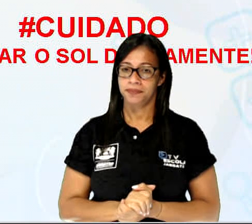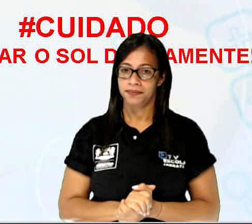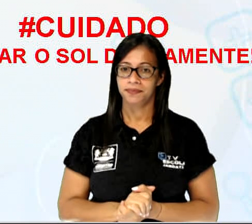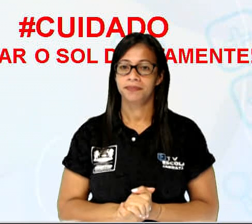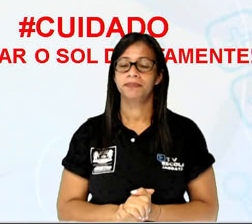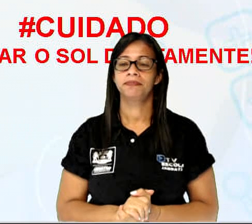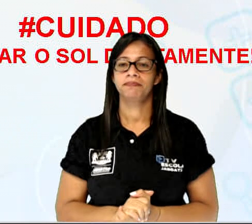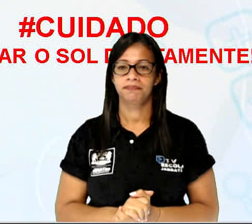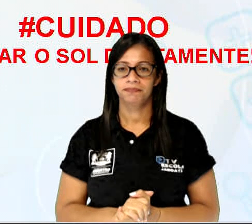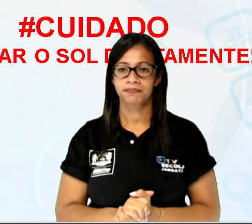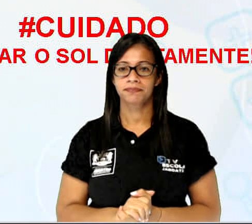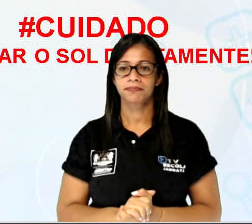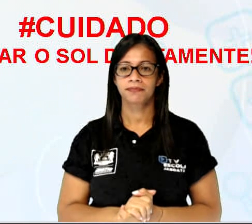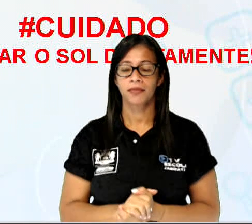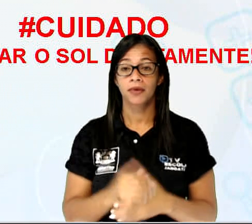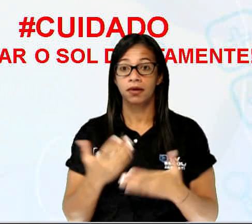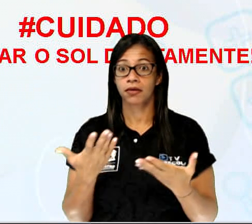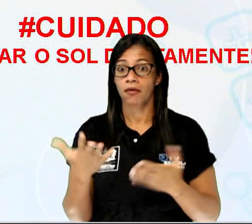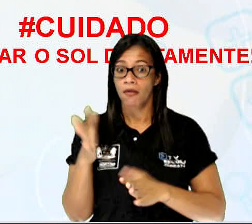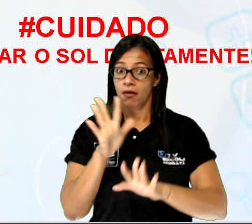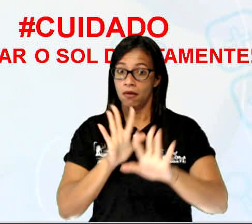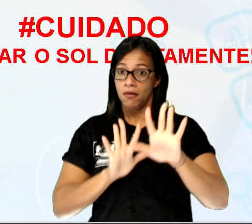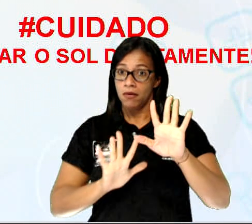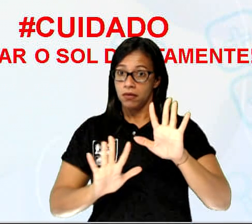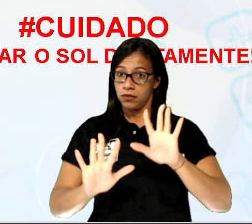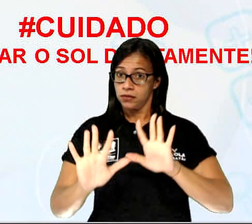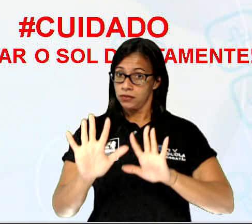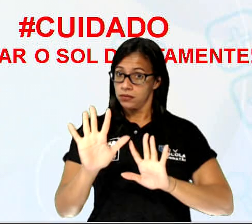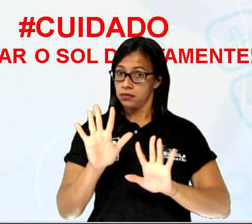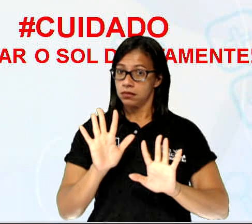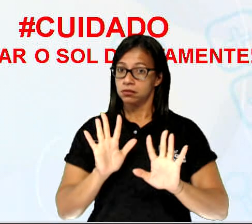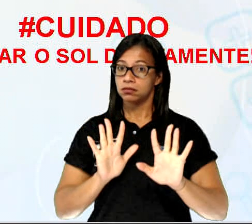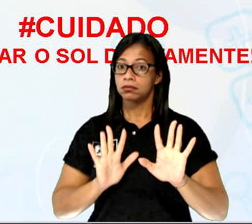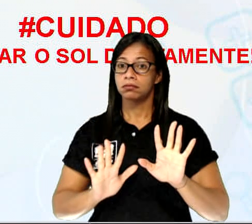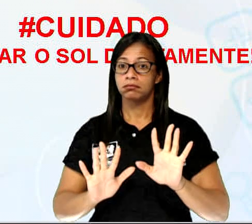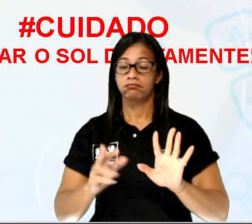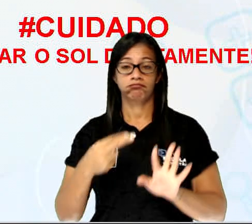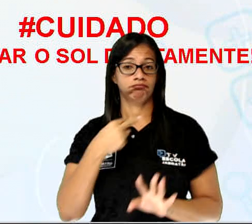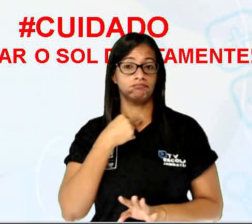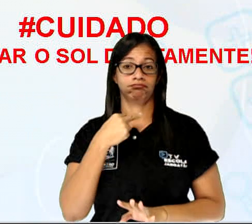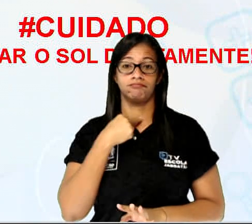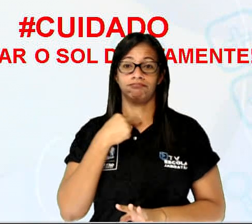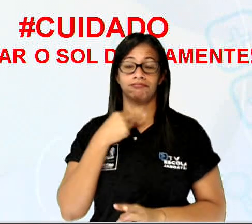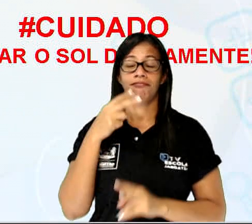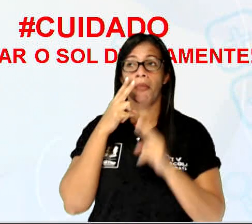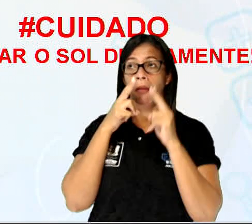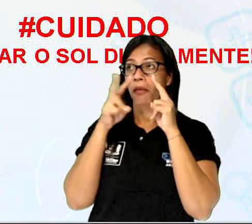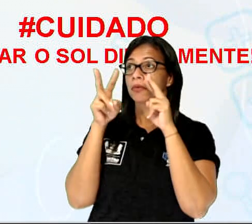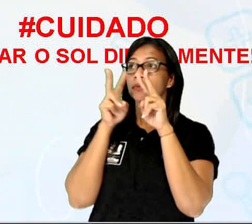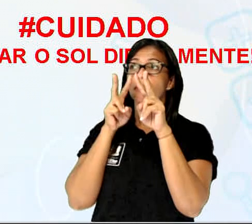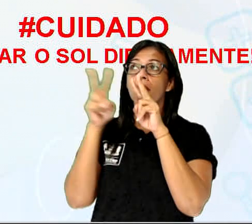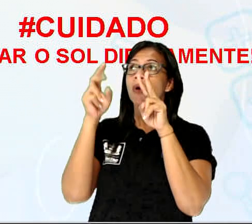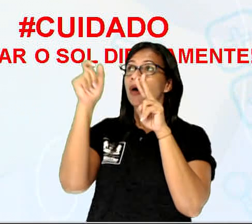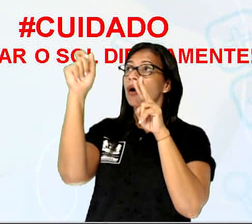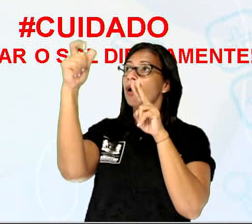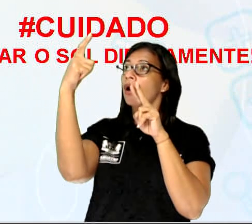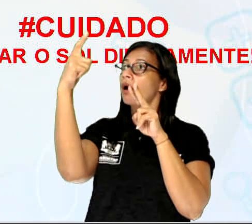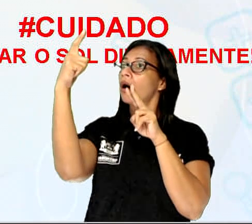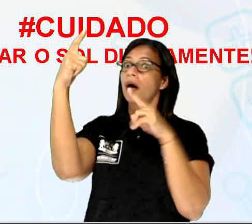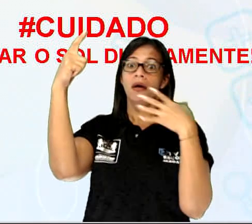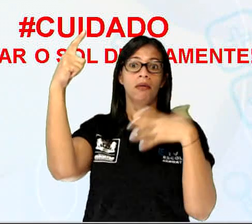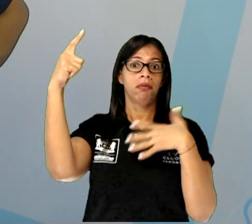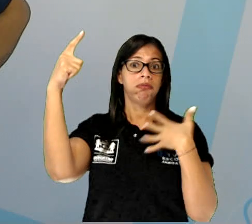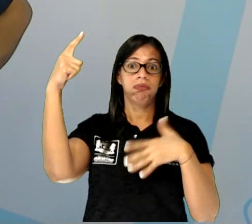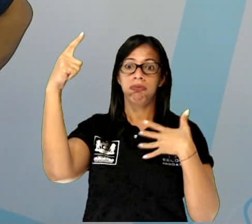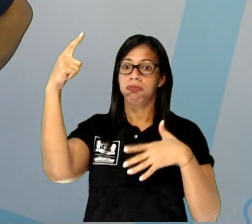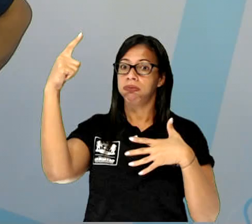Hashtag, cuidado, não olhar diretamente para o sol, né? Temos que ter